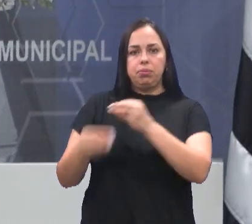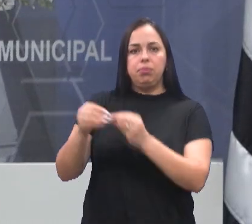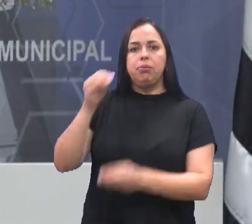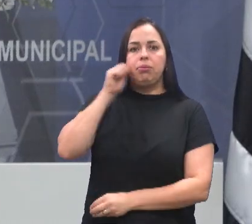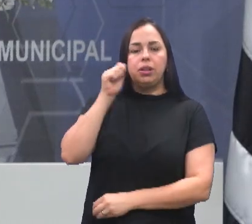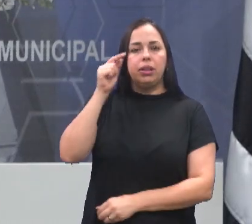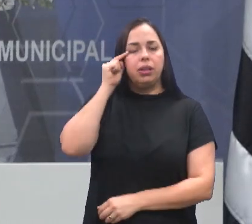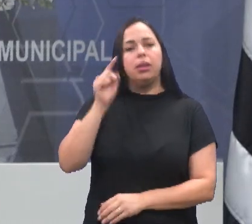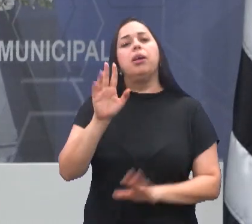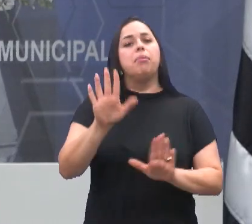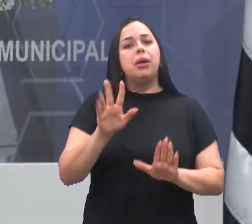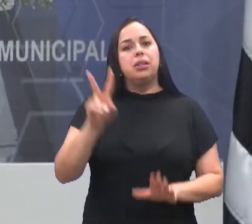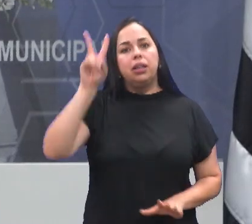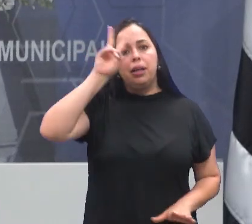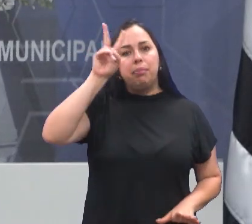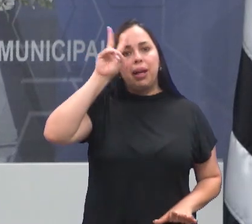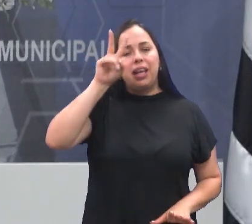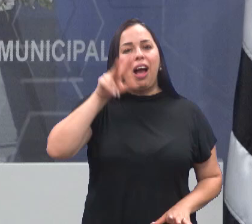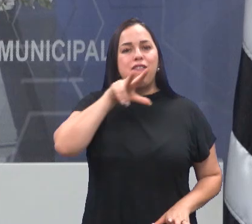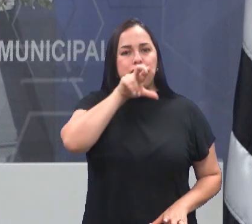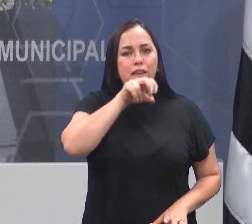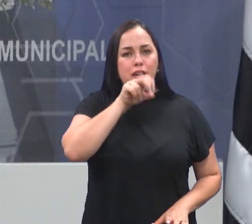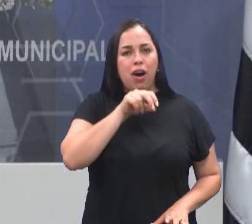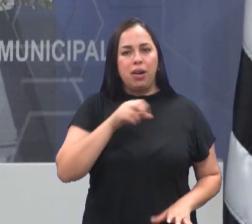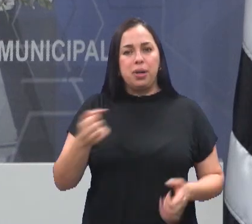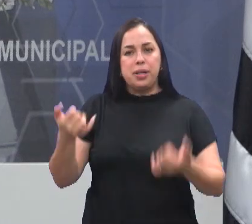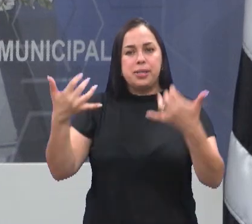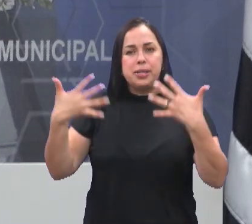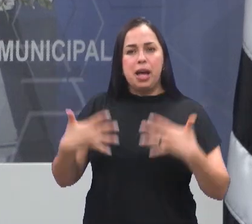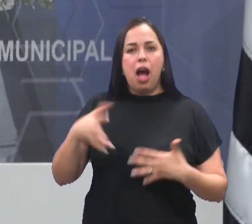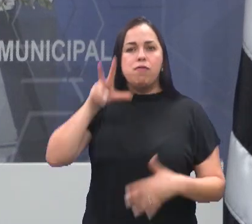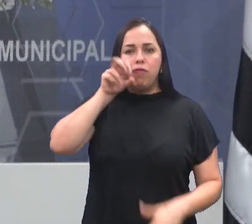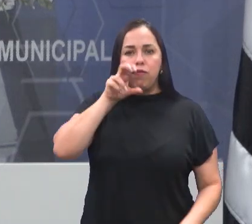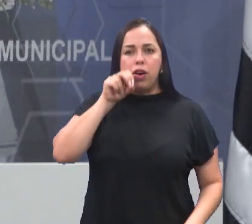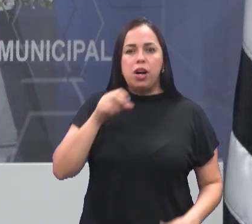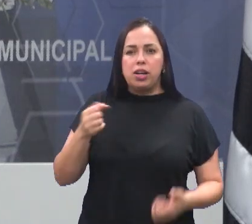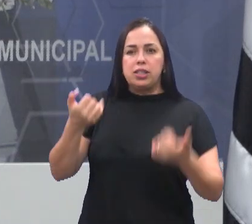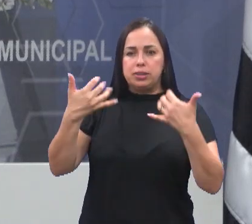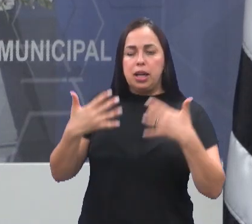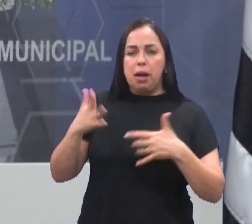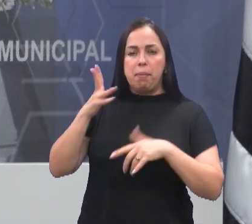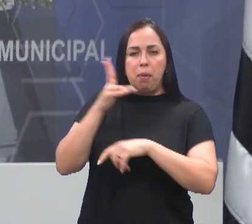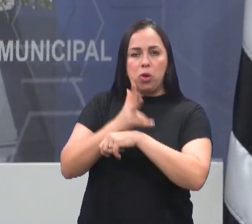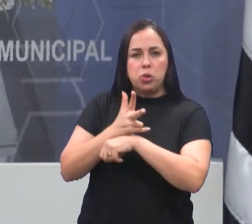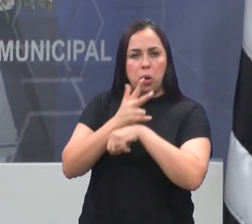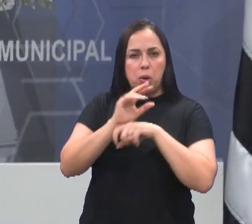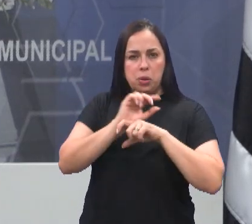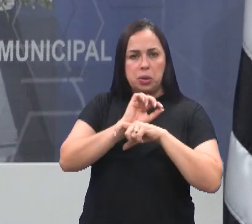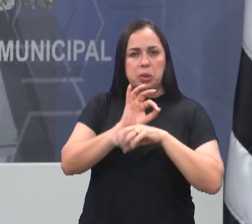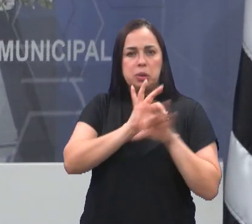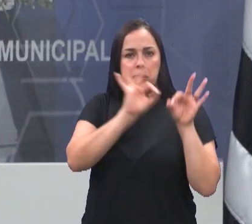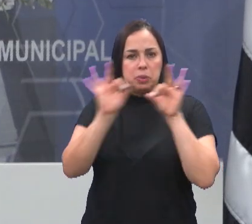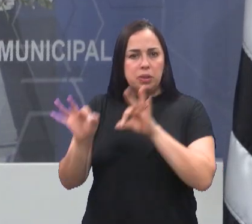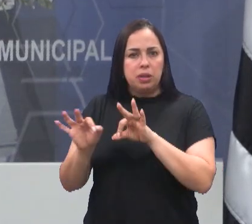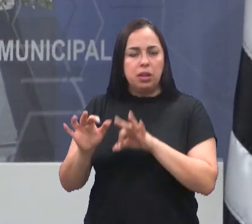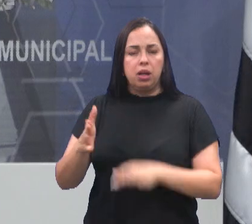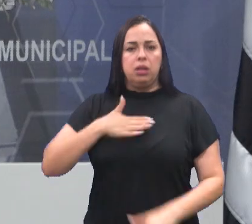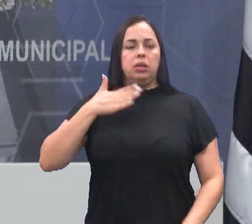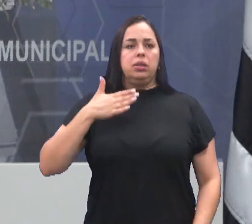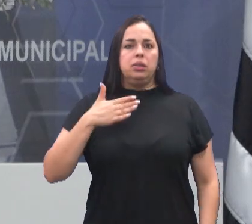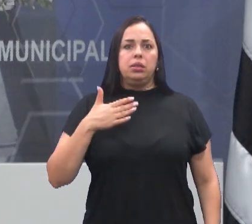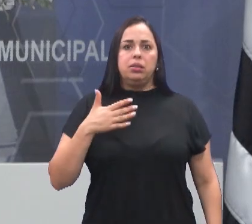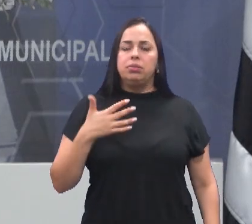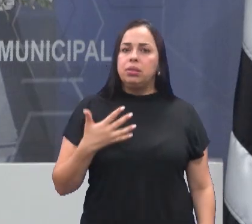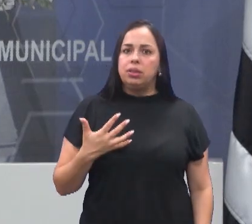lembrar aqui, né, de uma avó falando como a Amélia colocou vida, a vereadora Amélia Naomi, ela não teve reação. Não